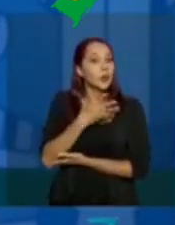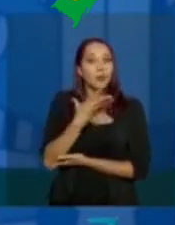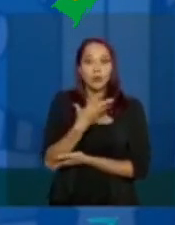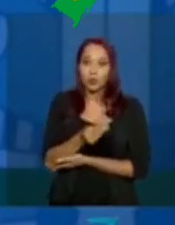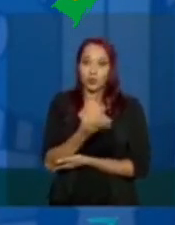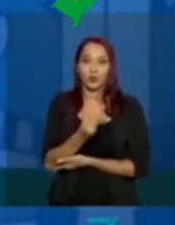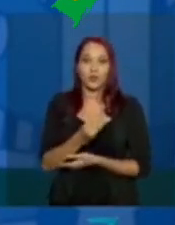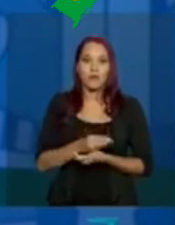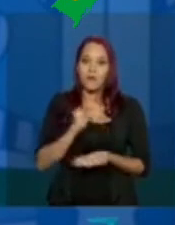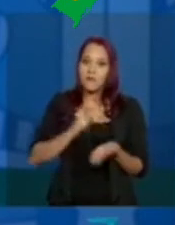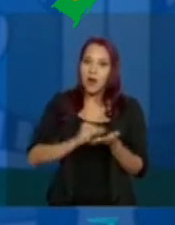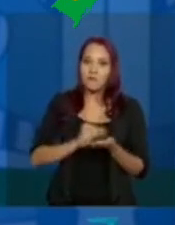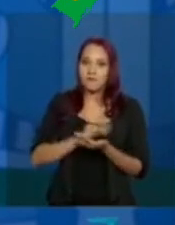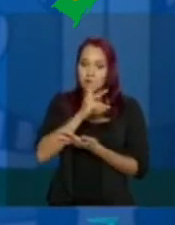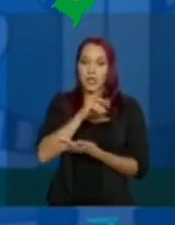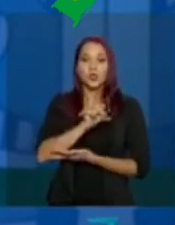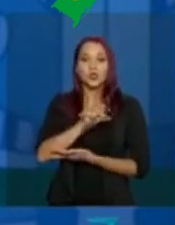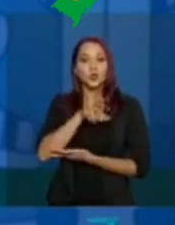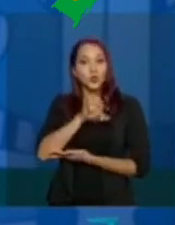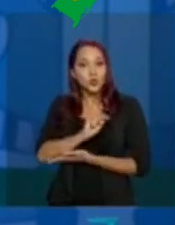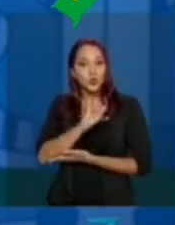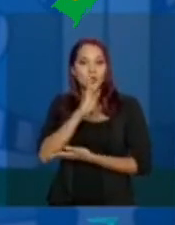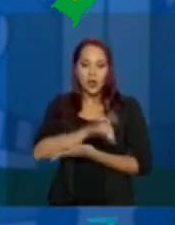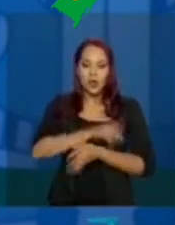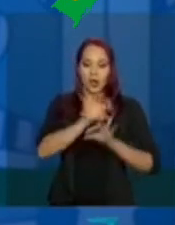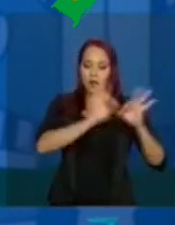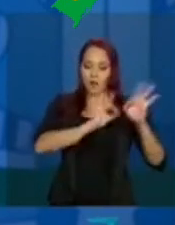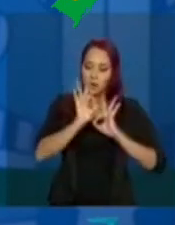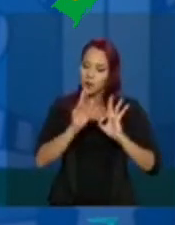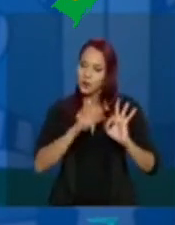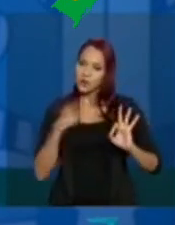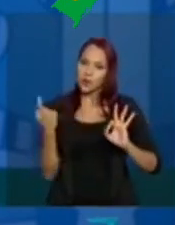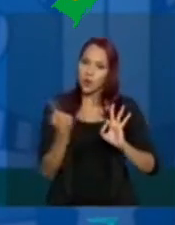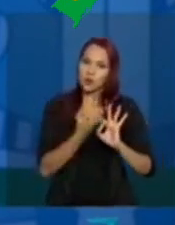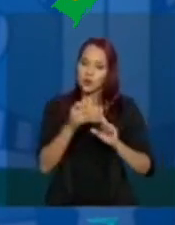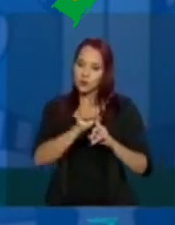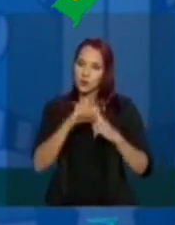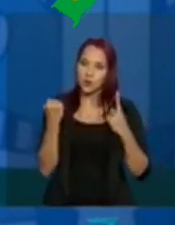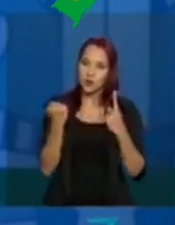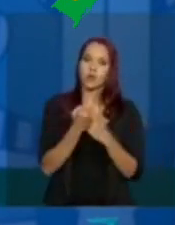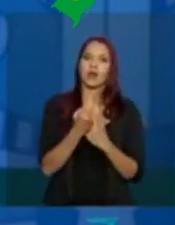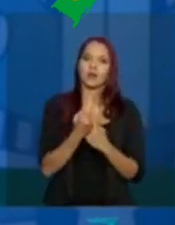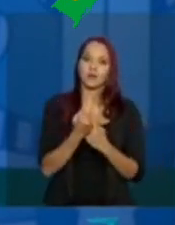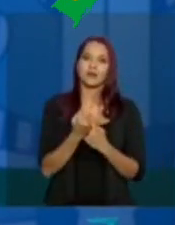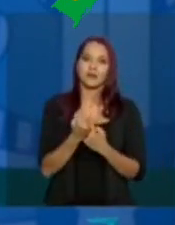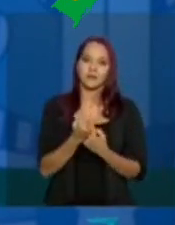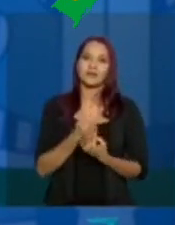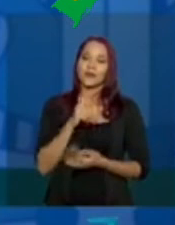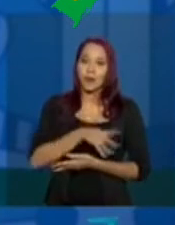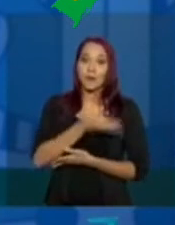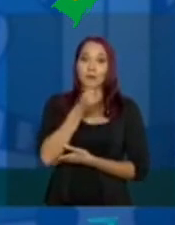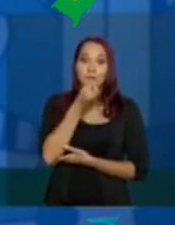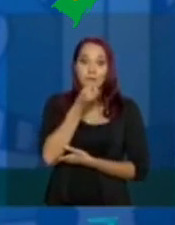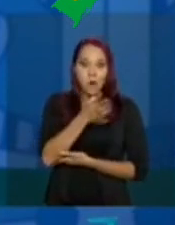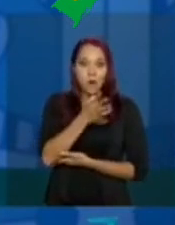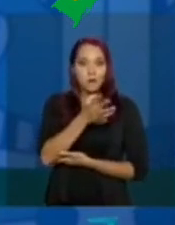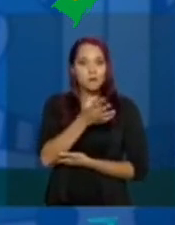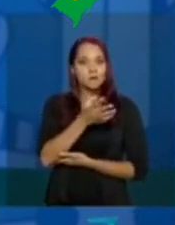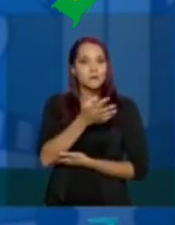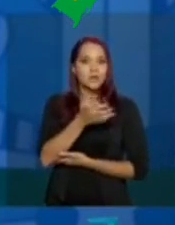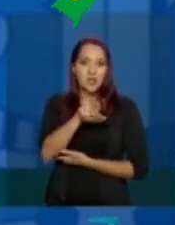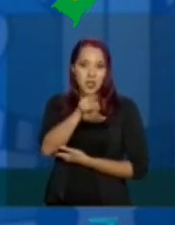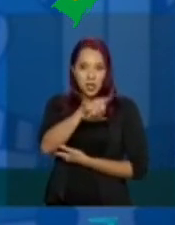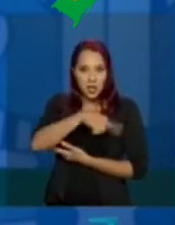muito. O SUS é uma construção nossa, da sociedade. É muito bom que a sociedade